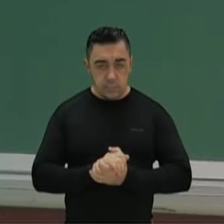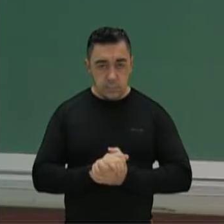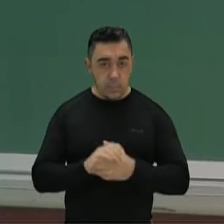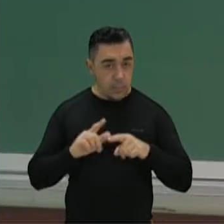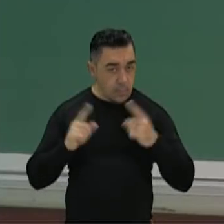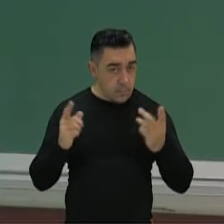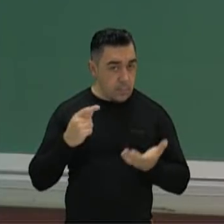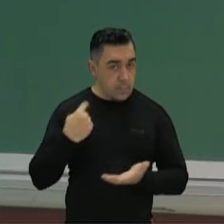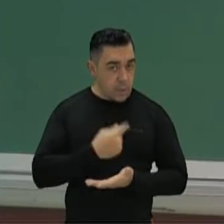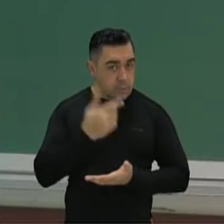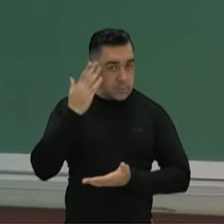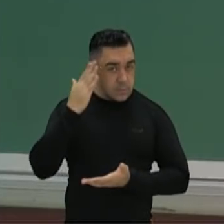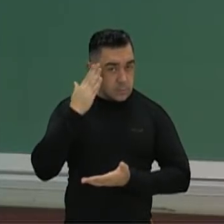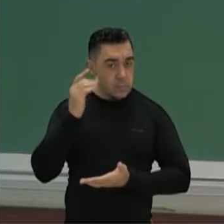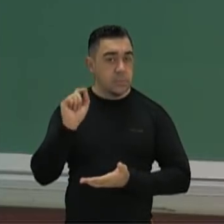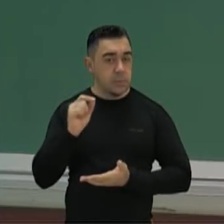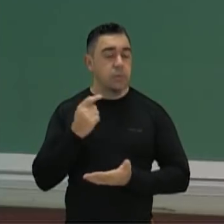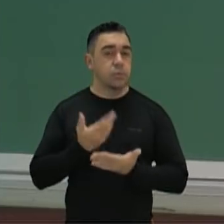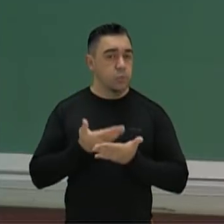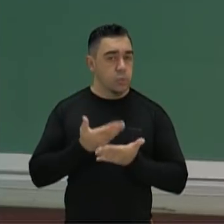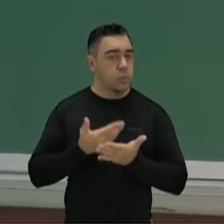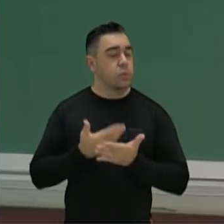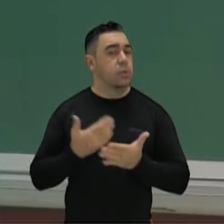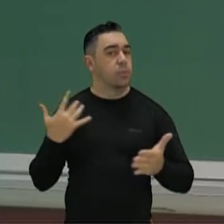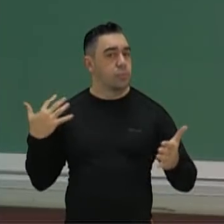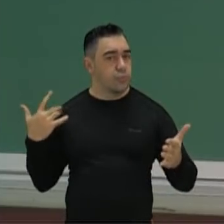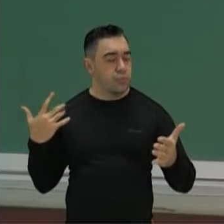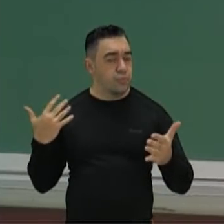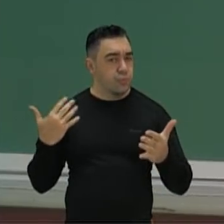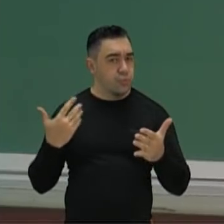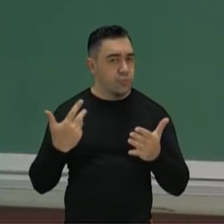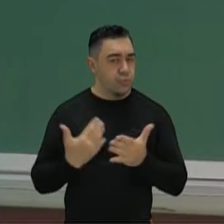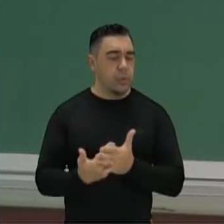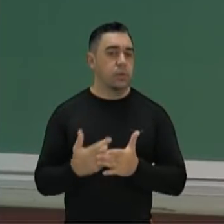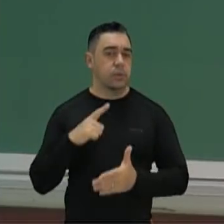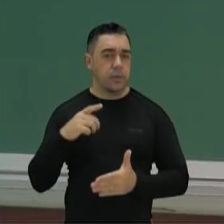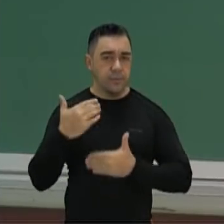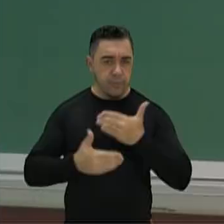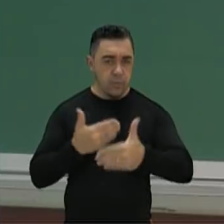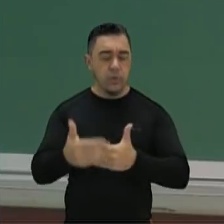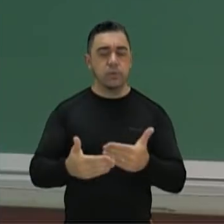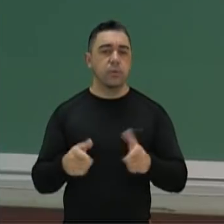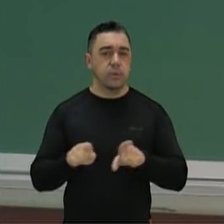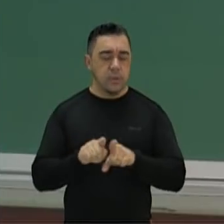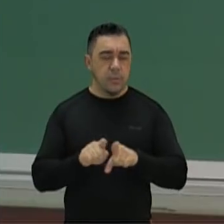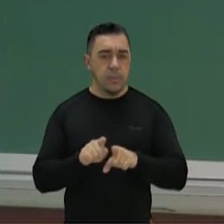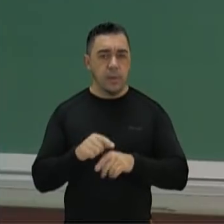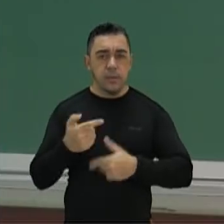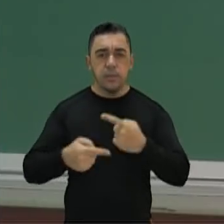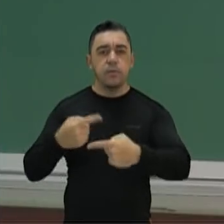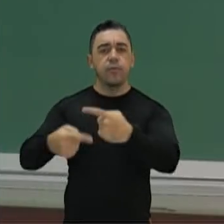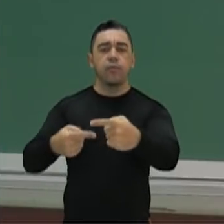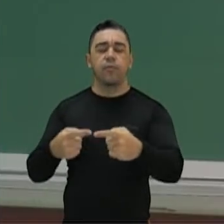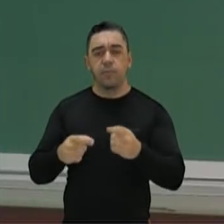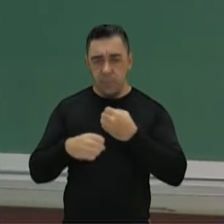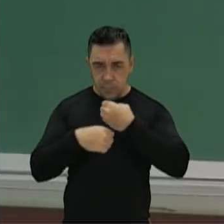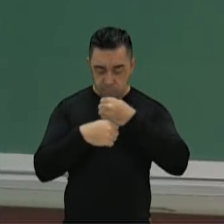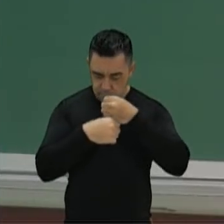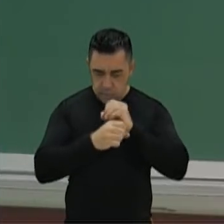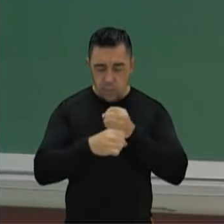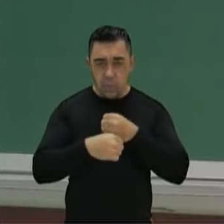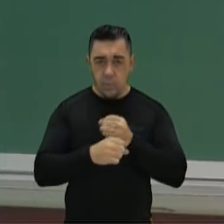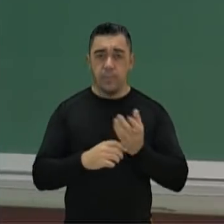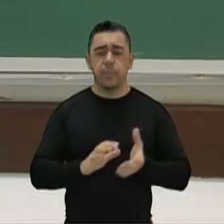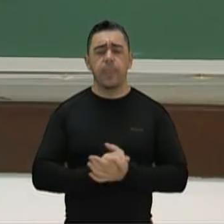nós estudamos eles ao longo de toda a evolução científica e do desenvolvimento do microscópio. Então, eles são formados por